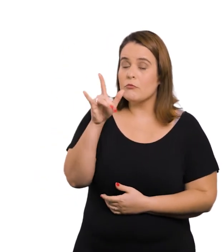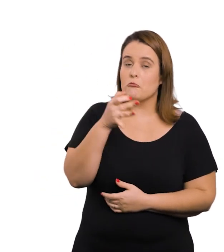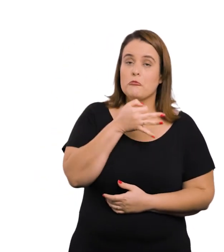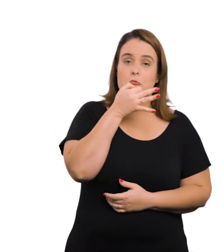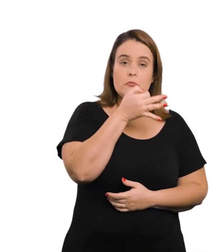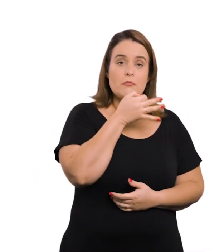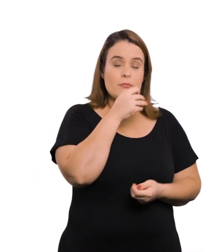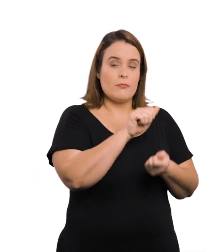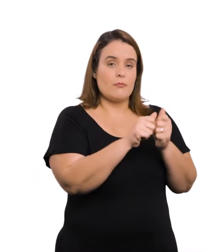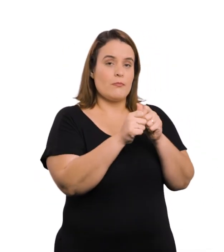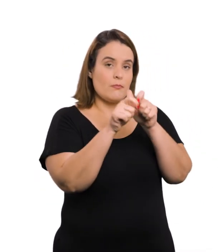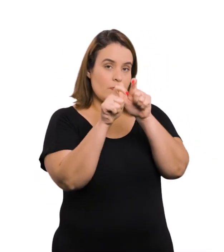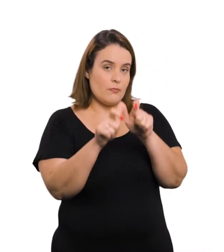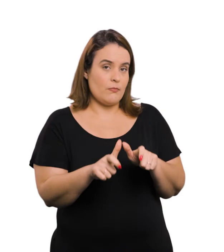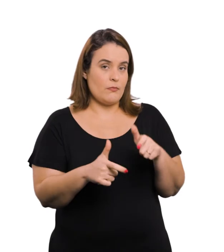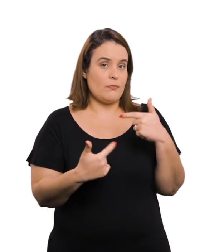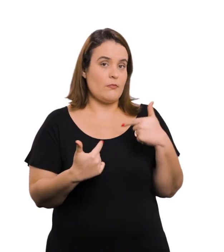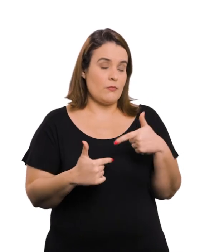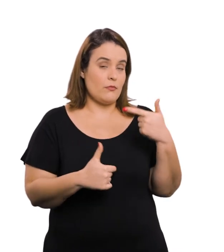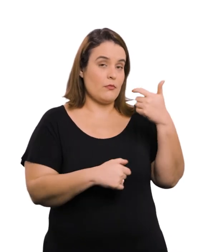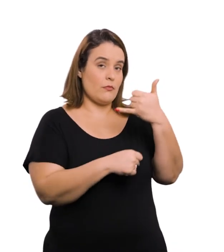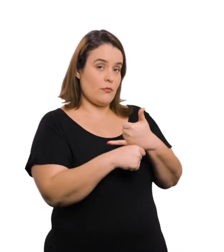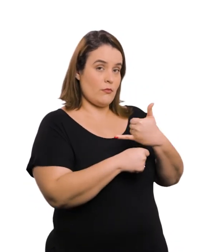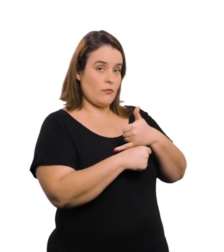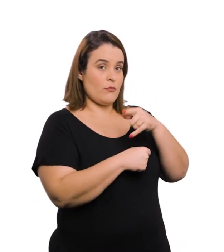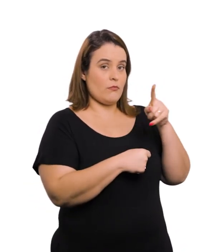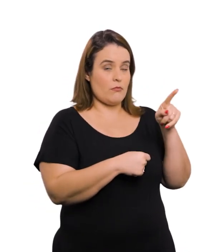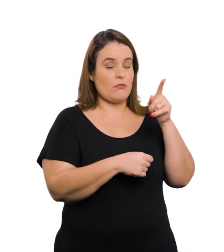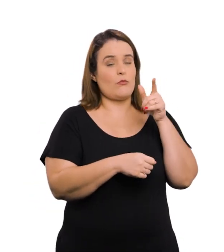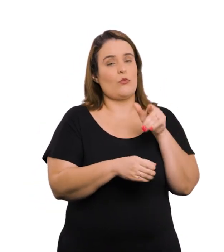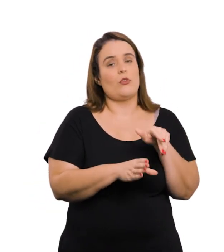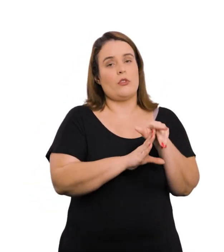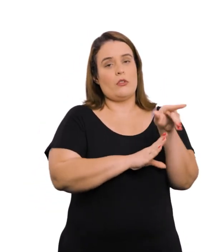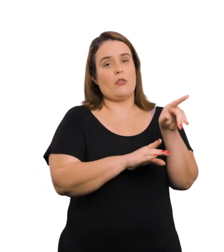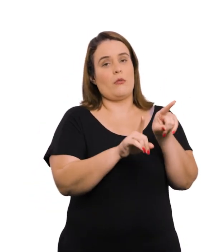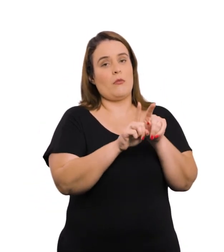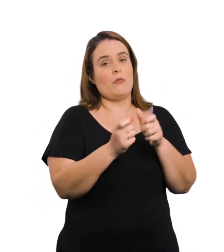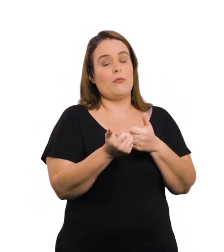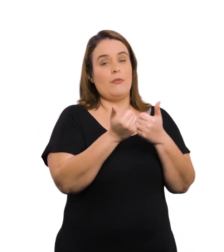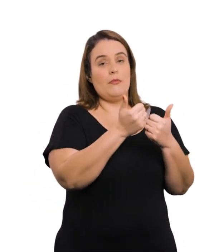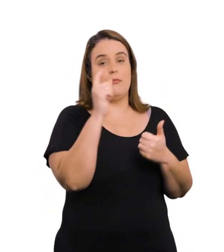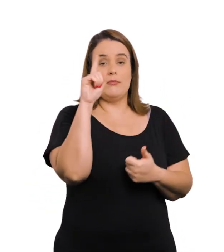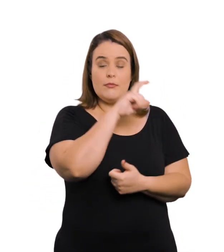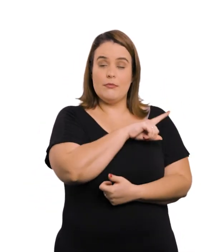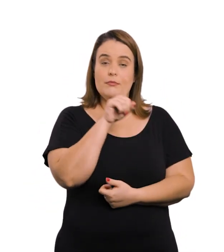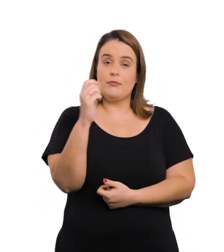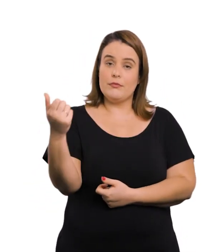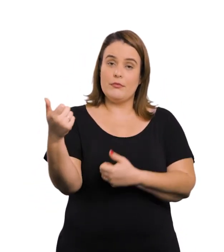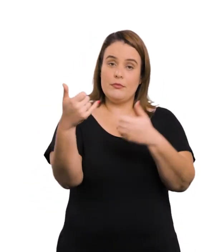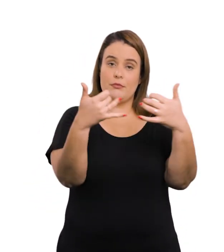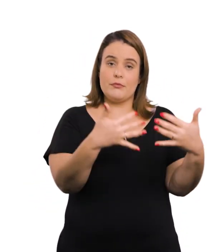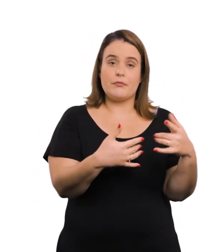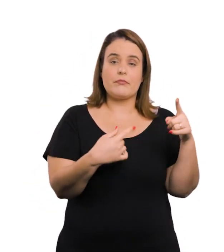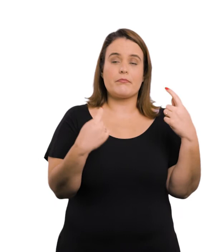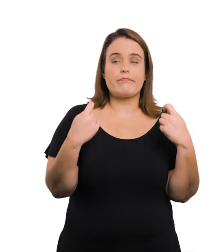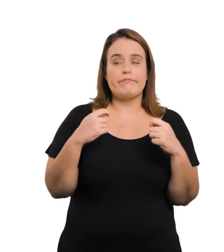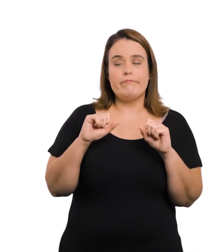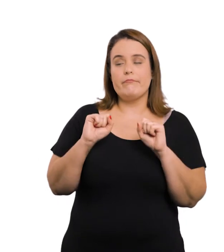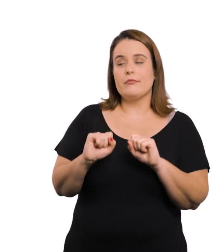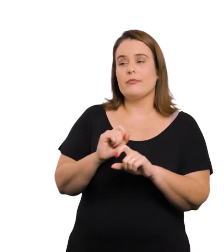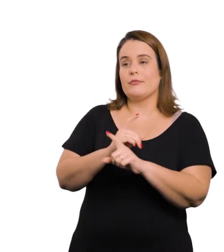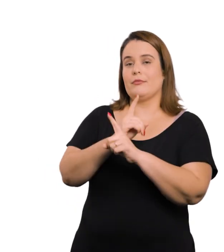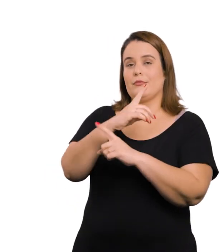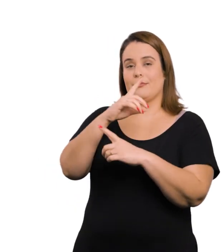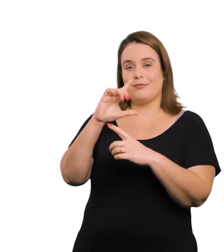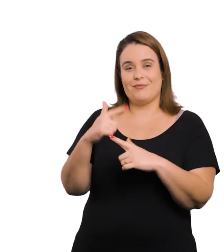vai sugerir adaptações no seu posto de trabalho, e o chefe, orientado e apoiado nas dificuldades relatadas, poderá encontrar